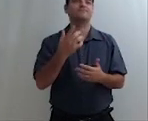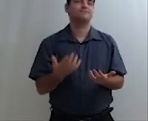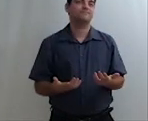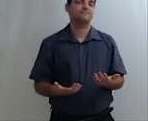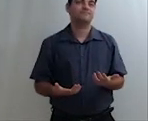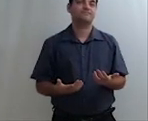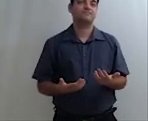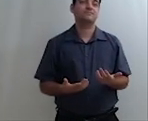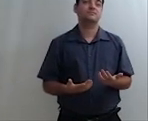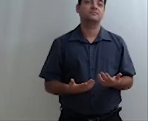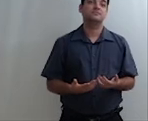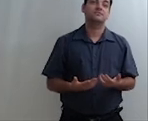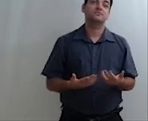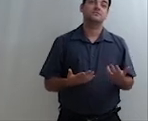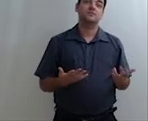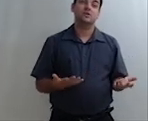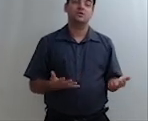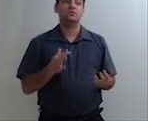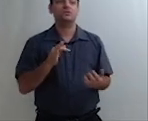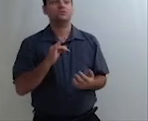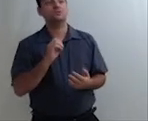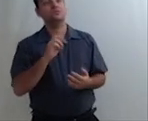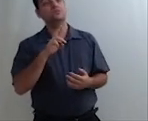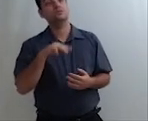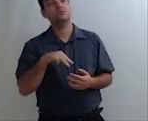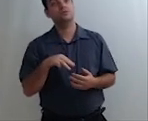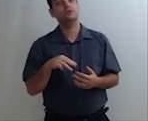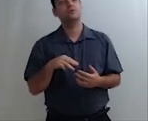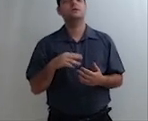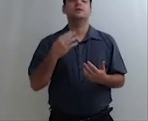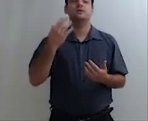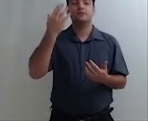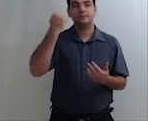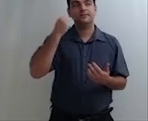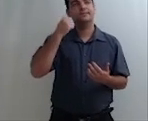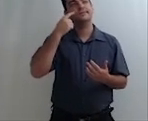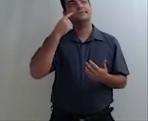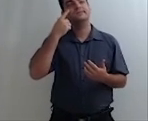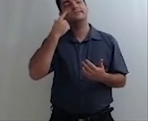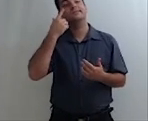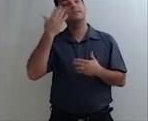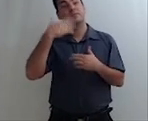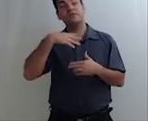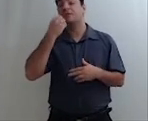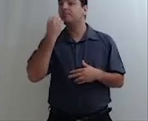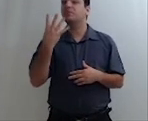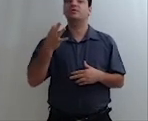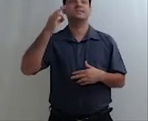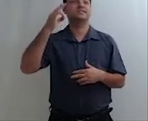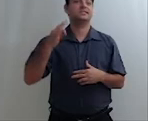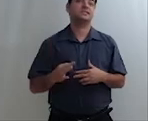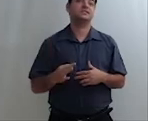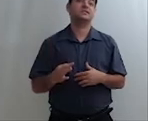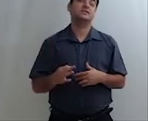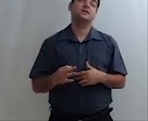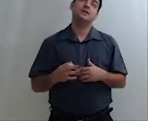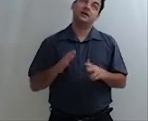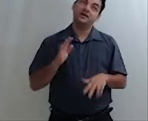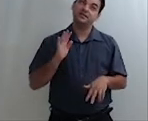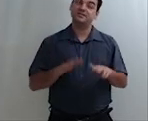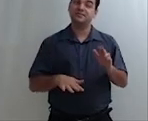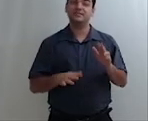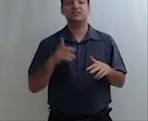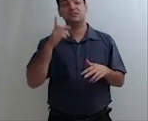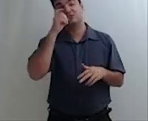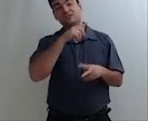é garantia legal de confiabilidade na prova mesmo impossível o reconhecimento sem erros nosso